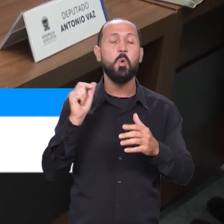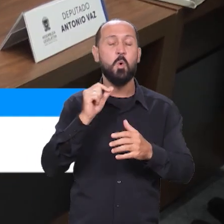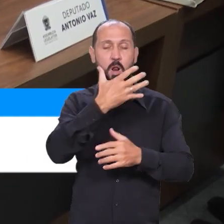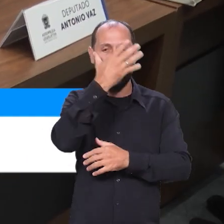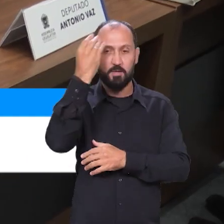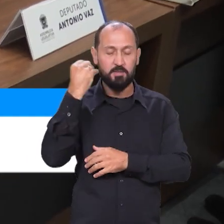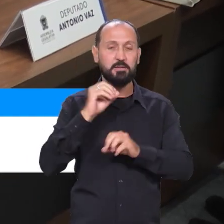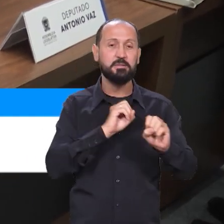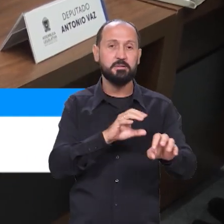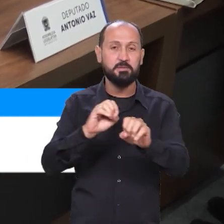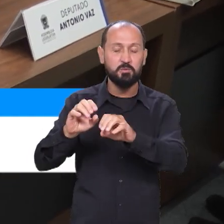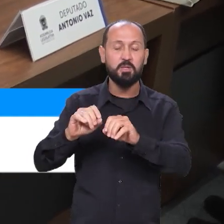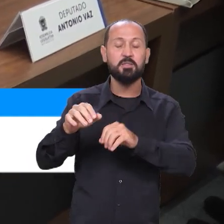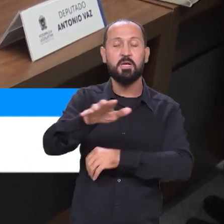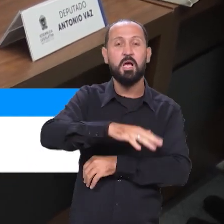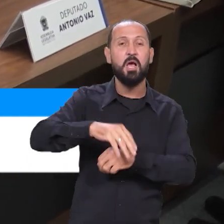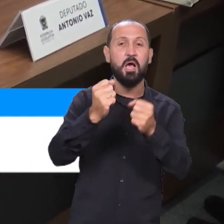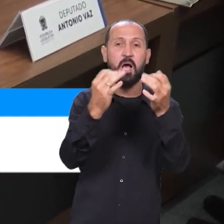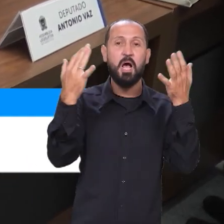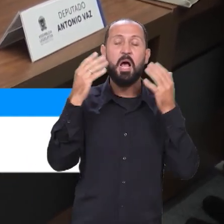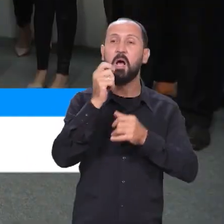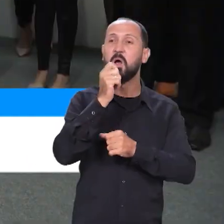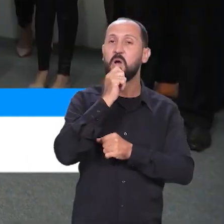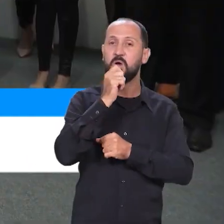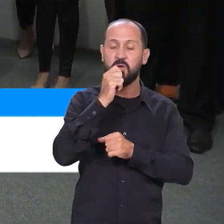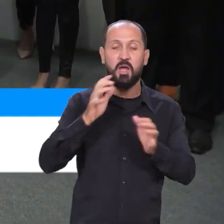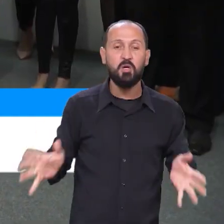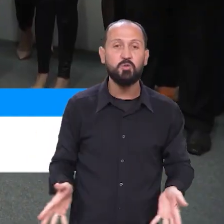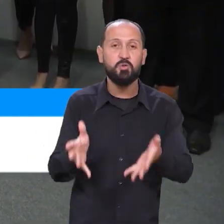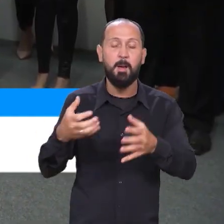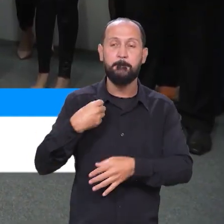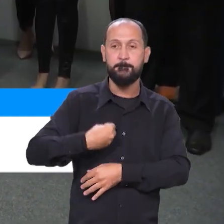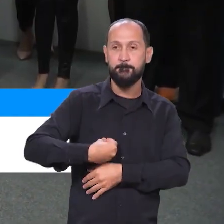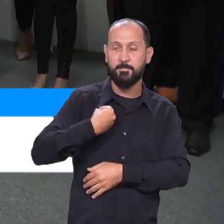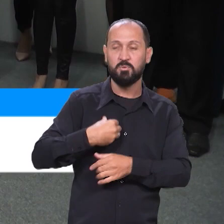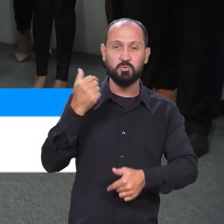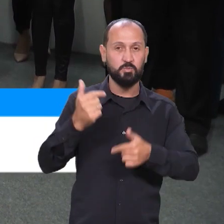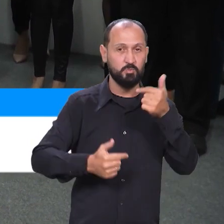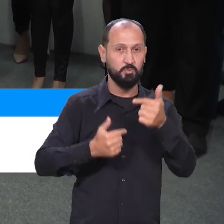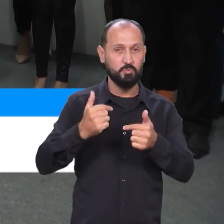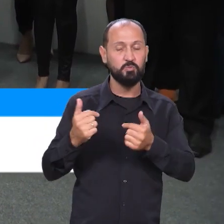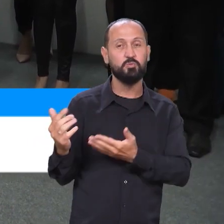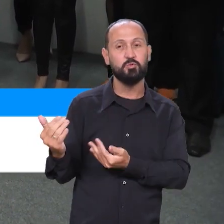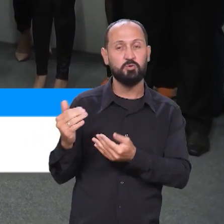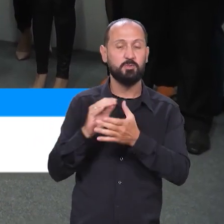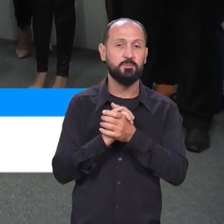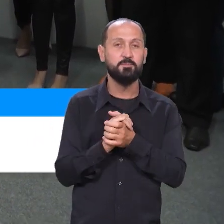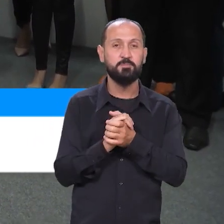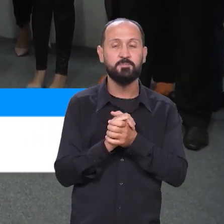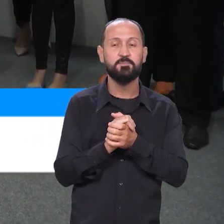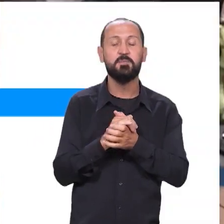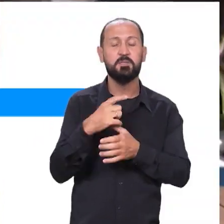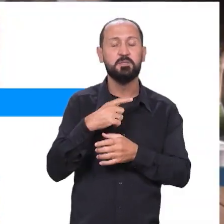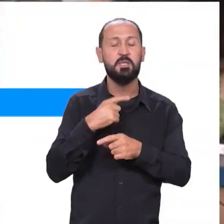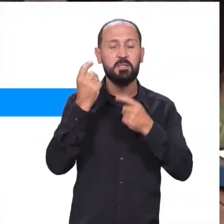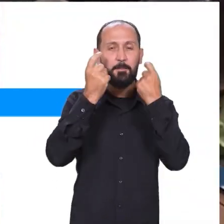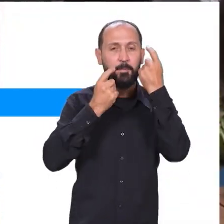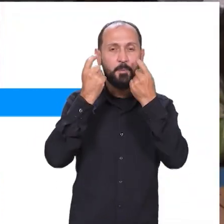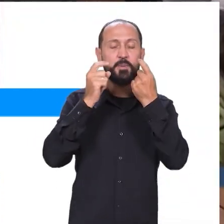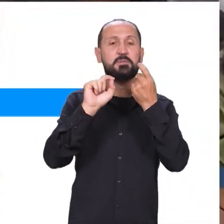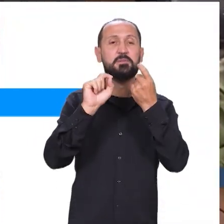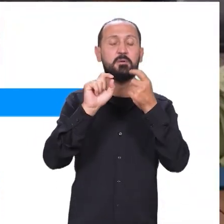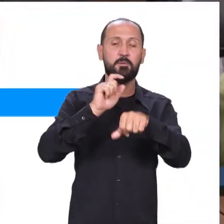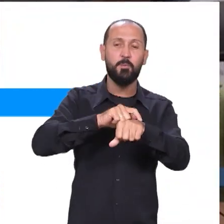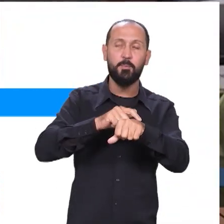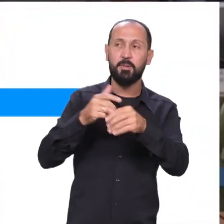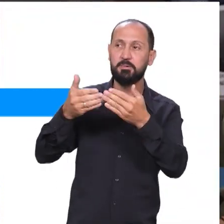no lazer, na educação, no meio ambiente e ainda estimular a participação política dos jovens. E o TSE tinha uma